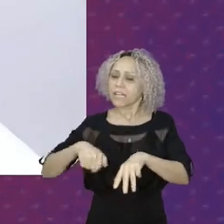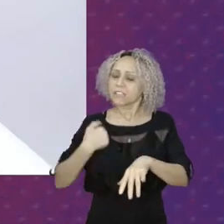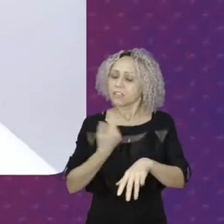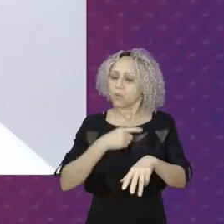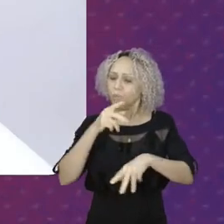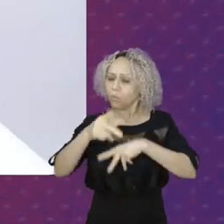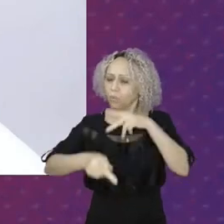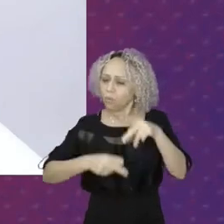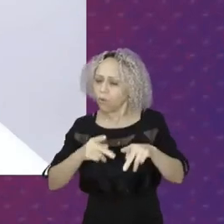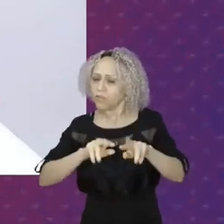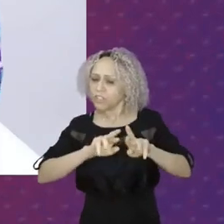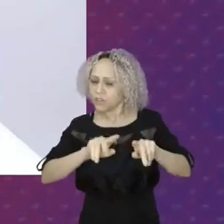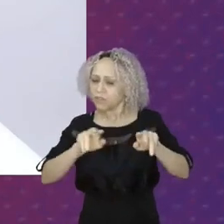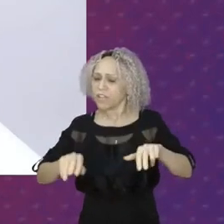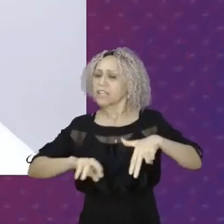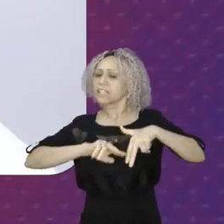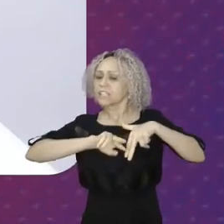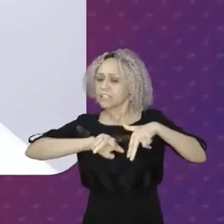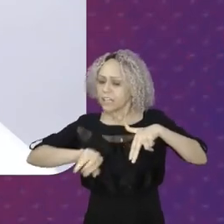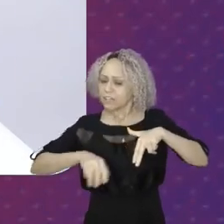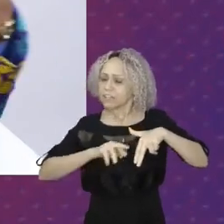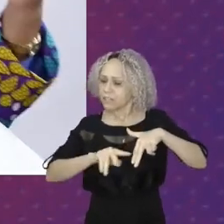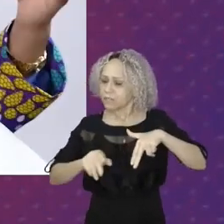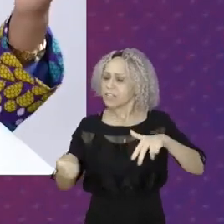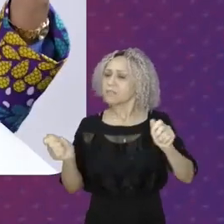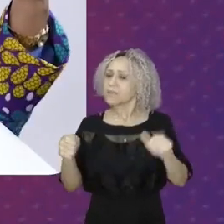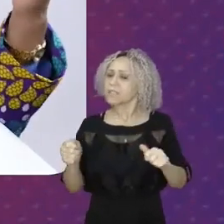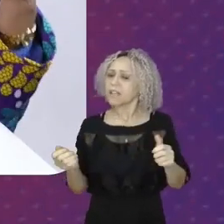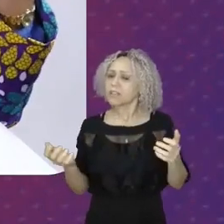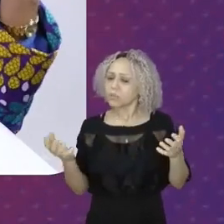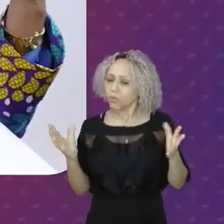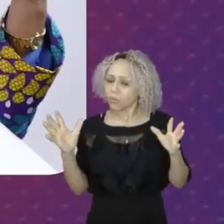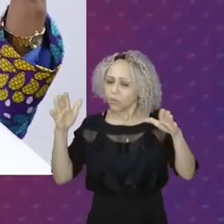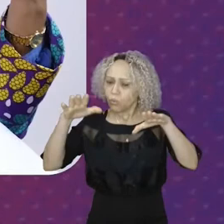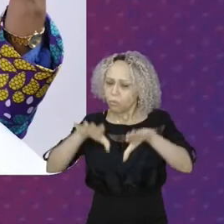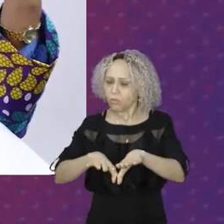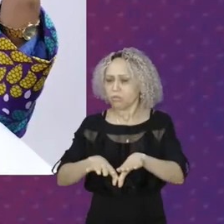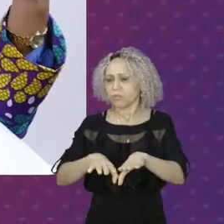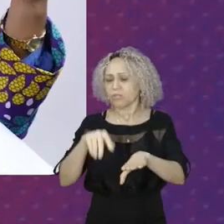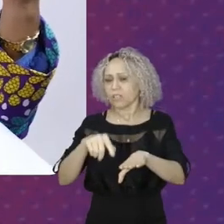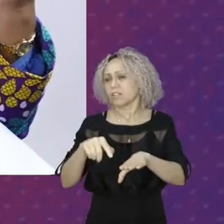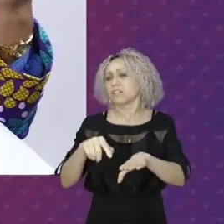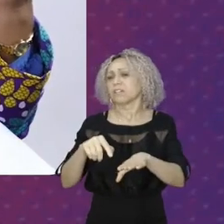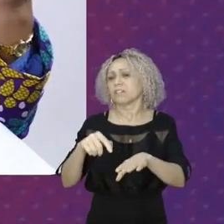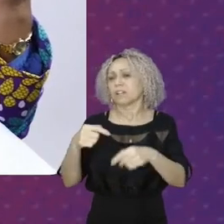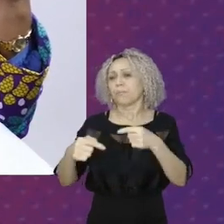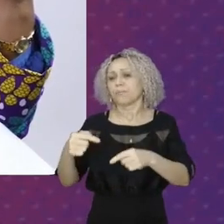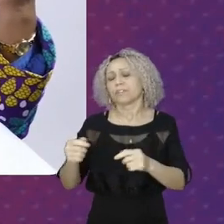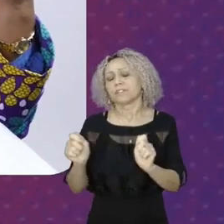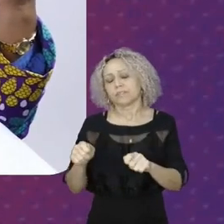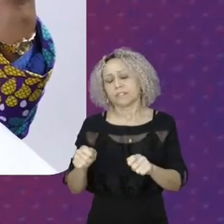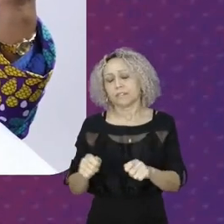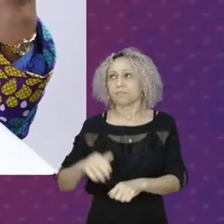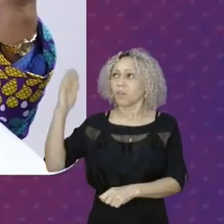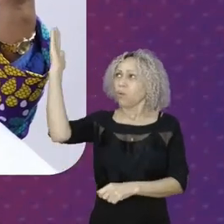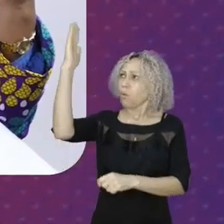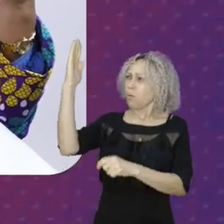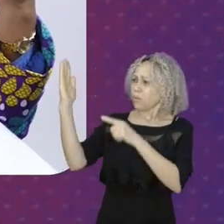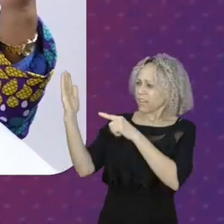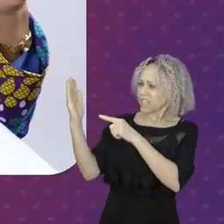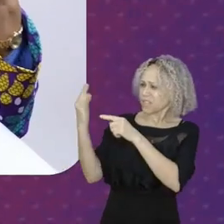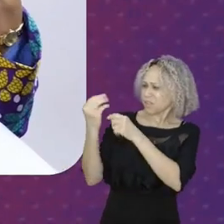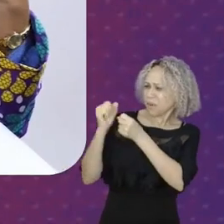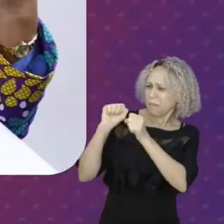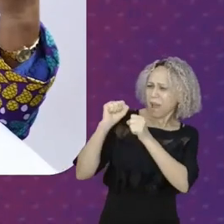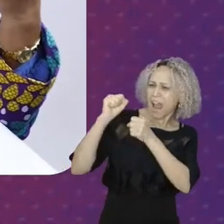gênero, e isso tem que estar presente, né? O Brasil é um país continental, é um